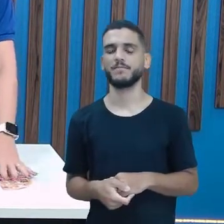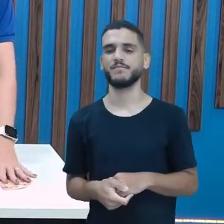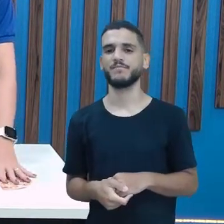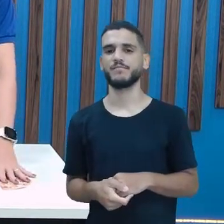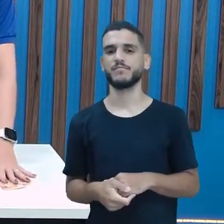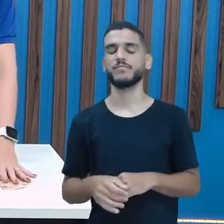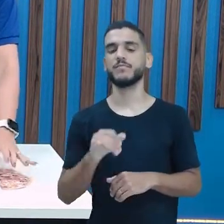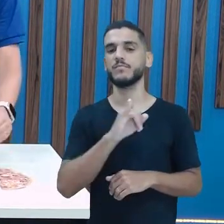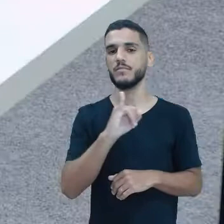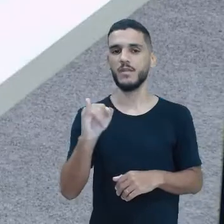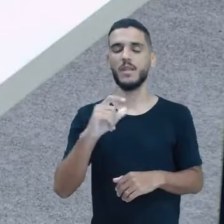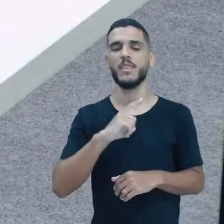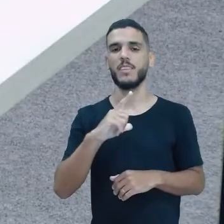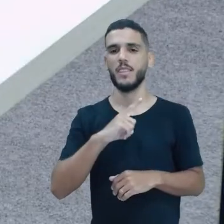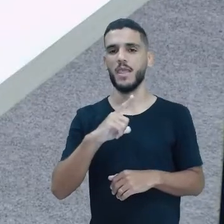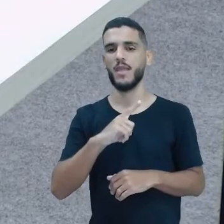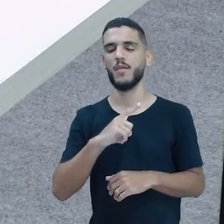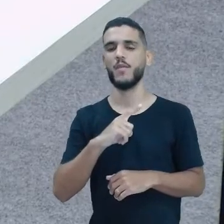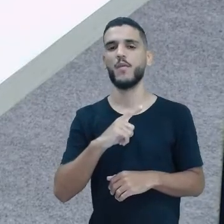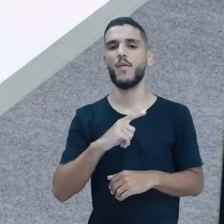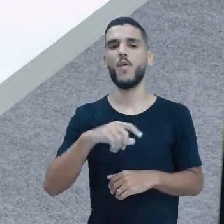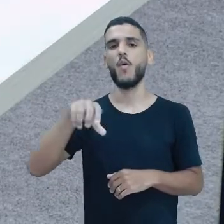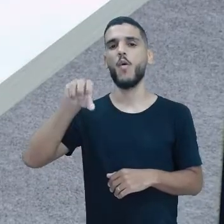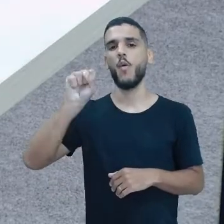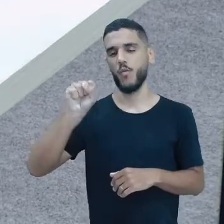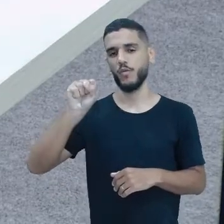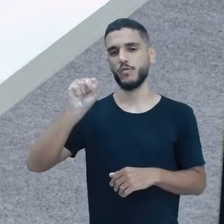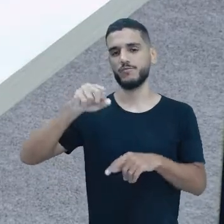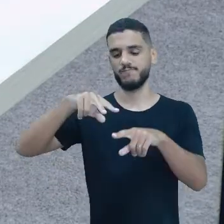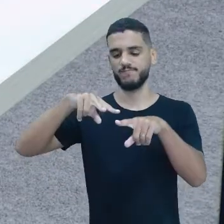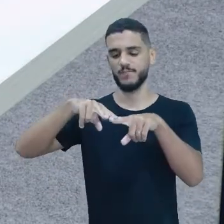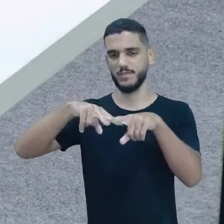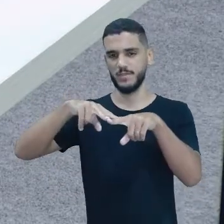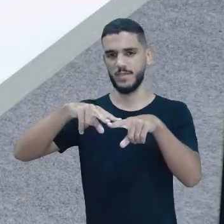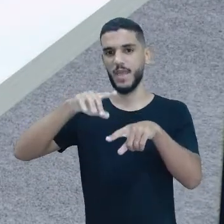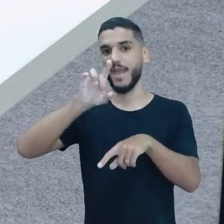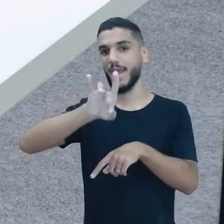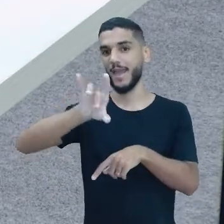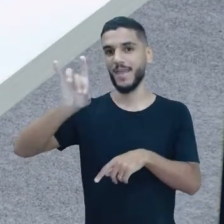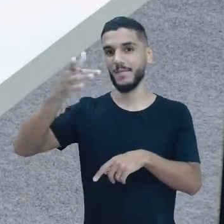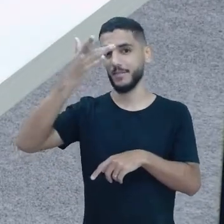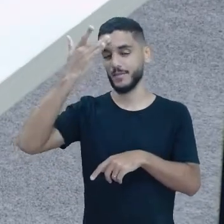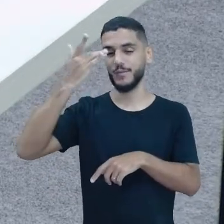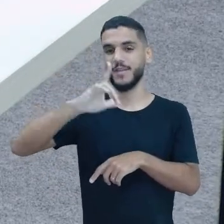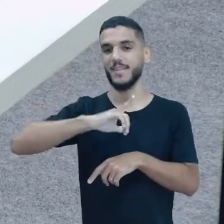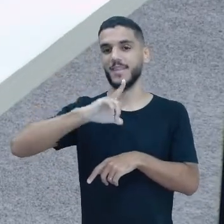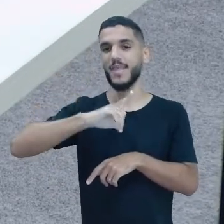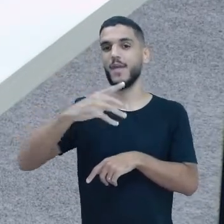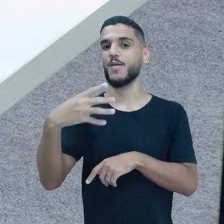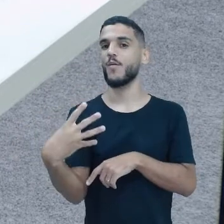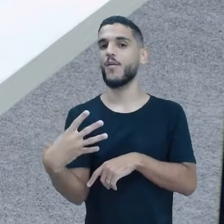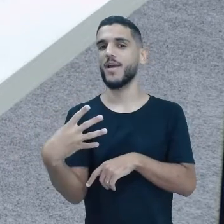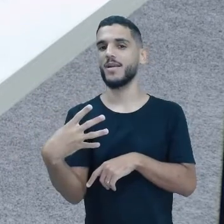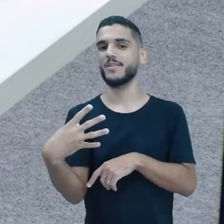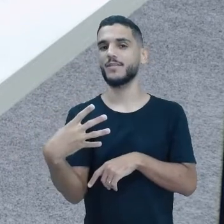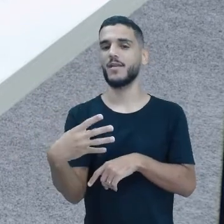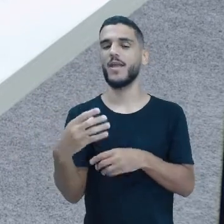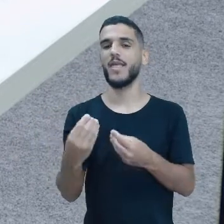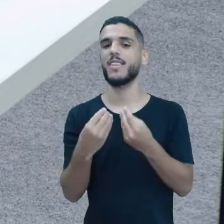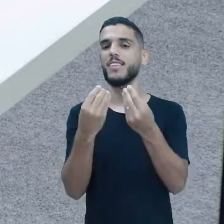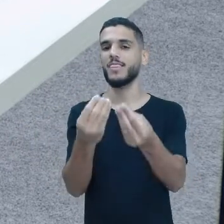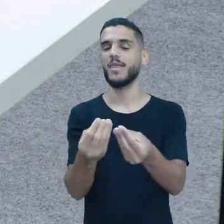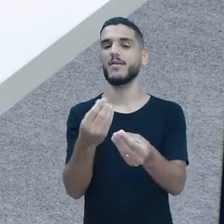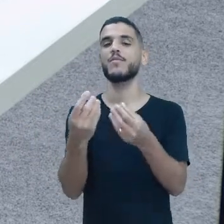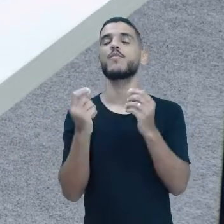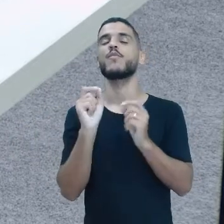8 fatias, logo cada uma vai ficar com 4 fatias, né? Eu estou dando a metade,